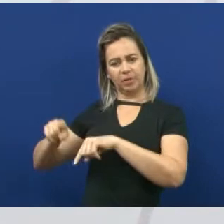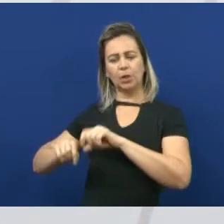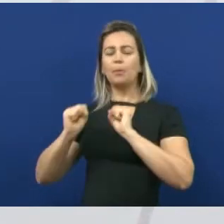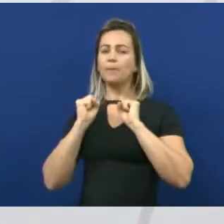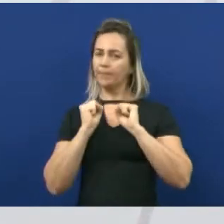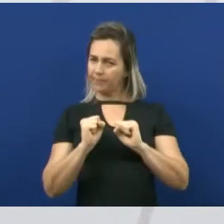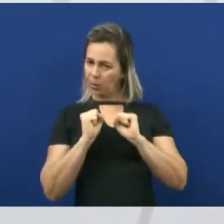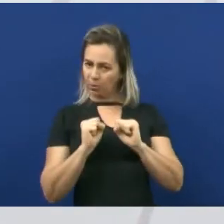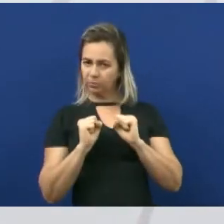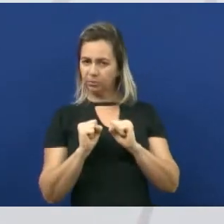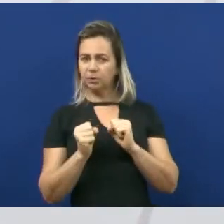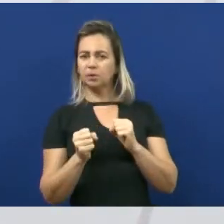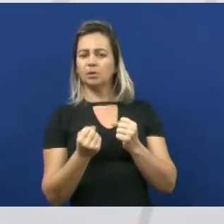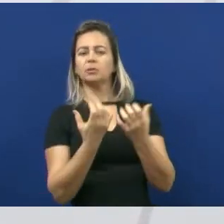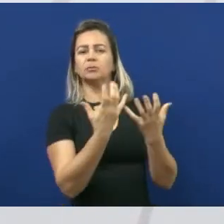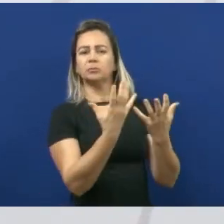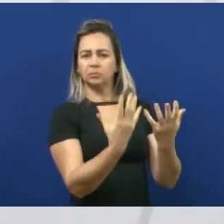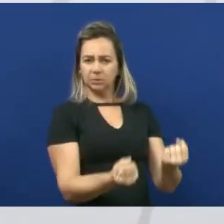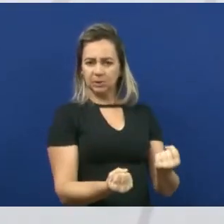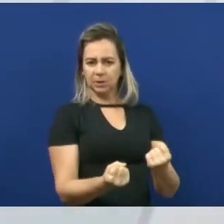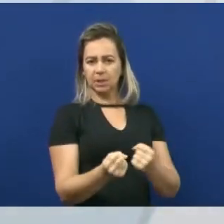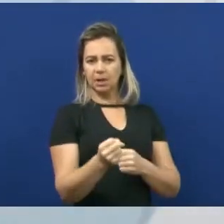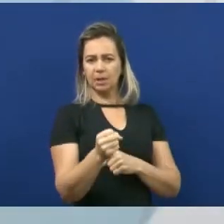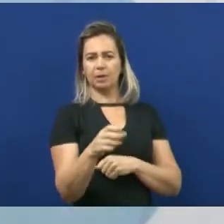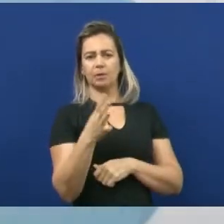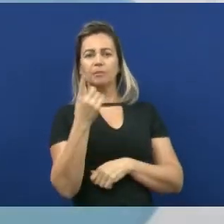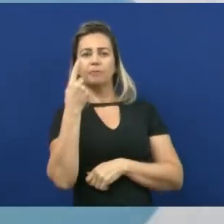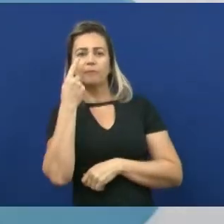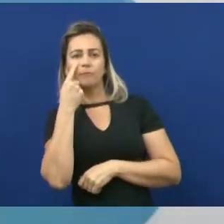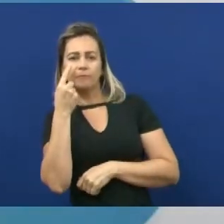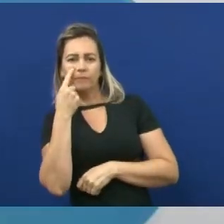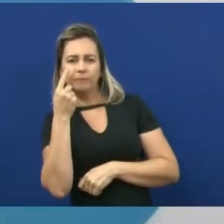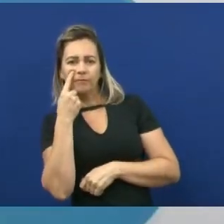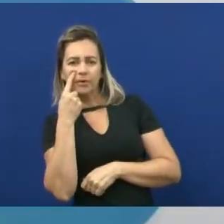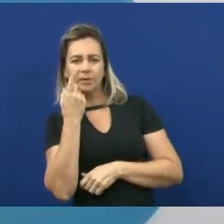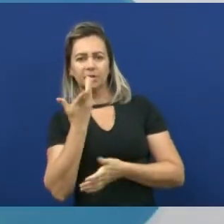Nós temos aí o aspecto da subcultura.